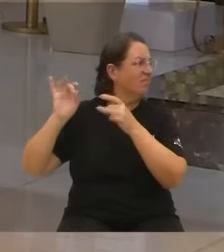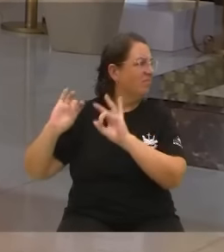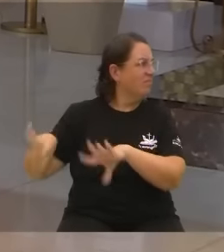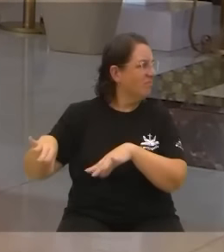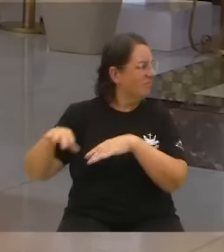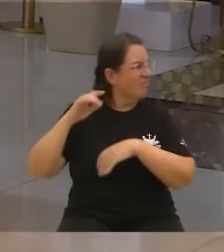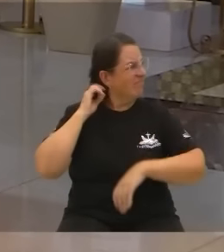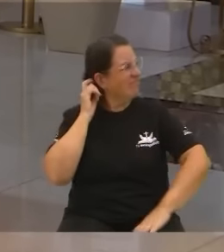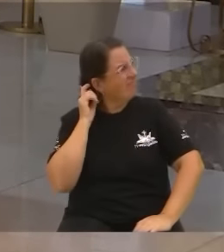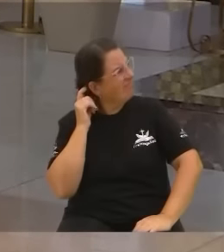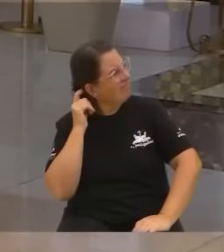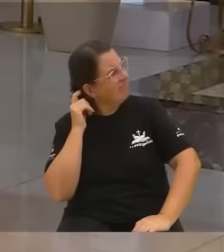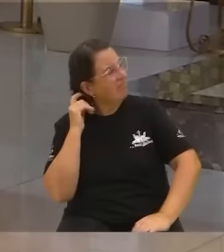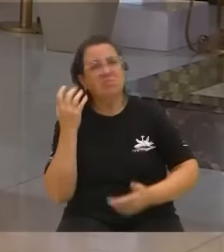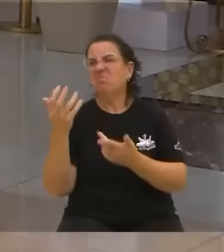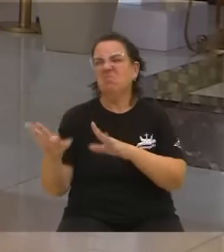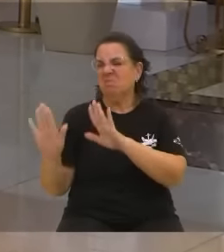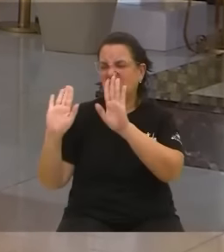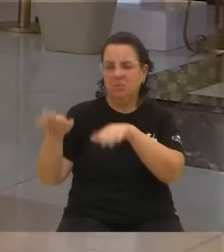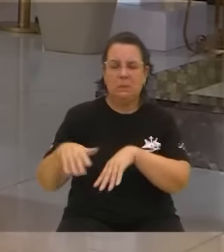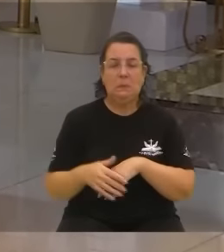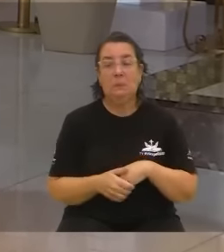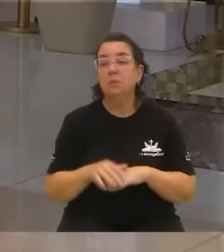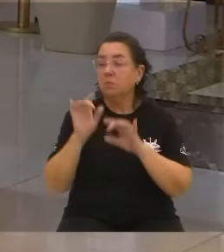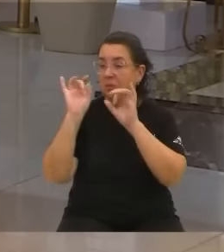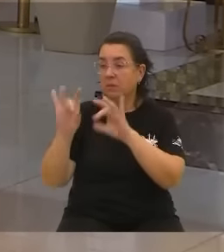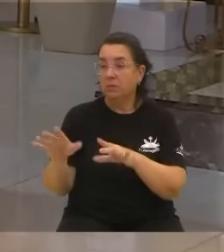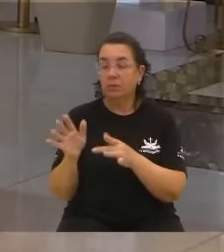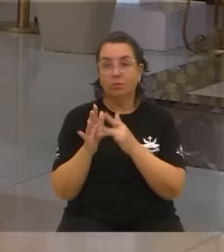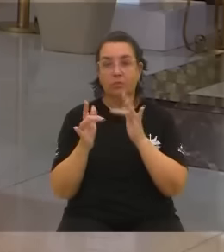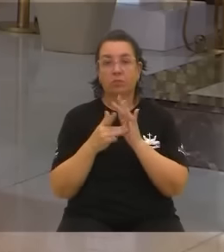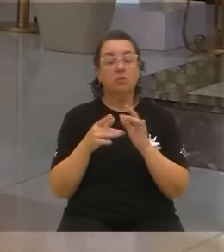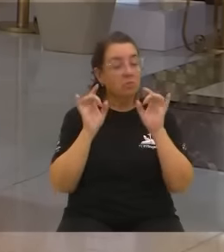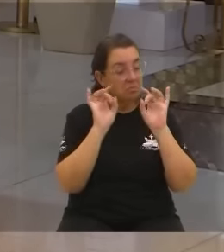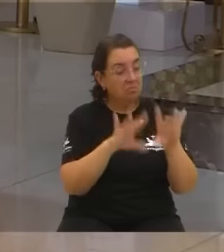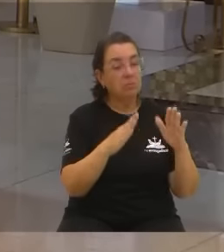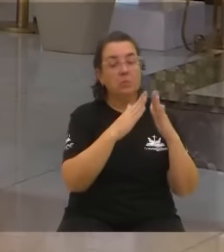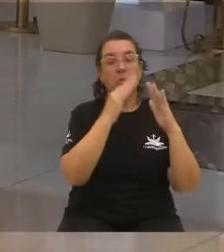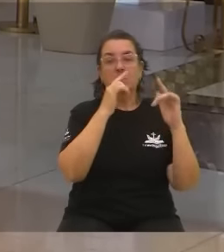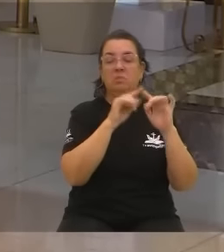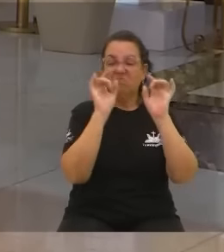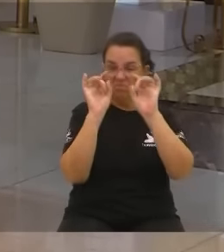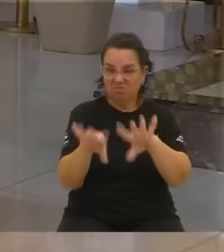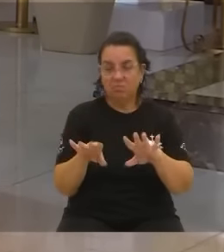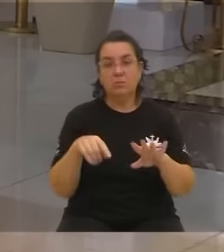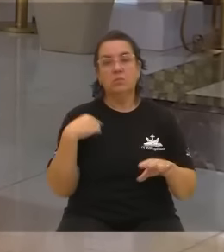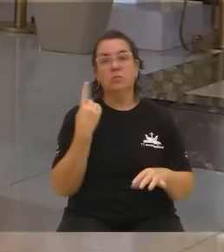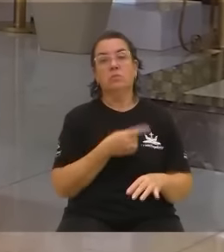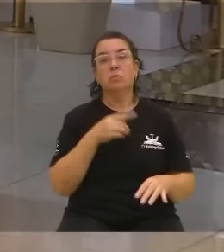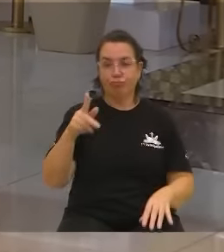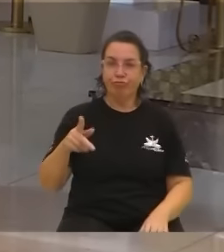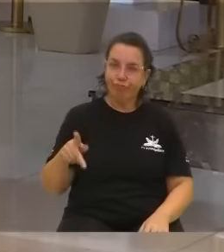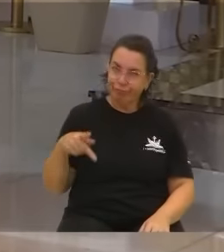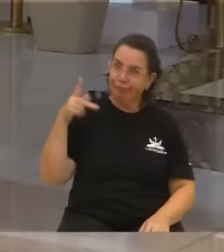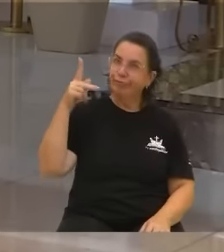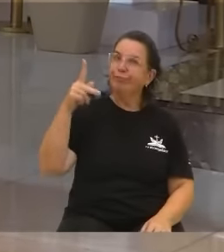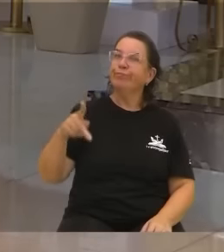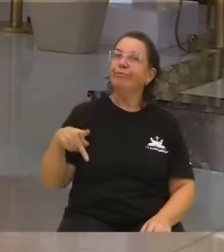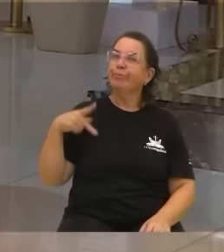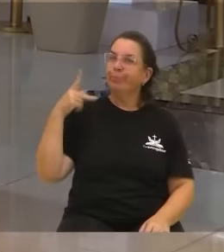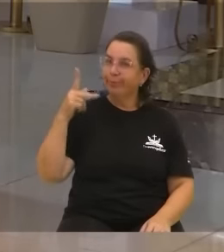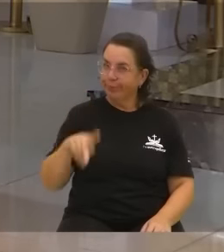você, desistimos? Desistimos de Jesus, desistimos da igreja, desistimos da nossa pastoral. Quando nós